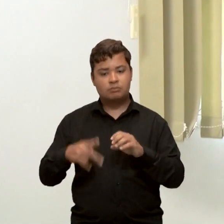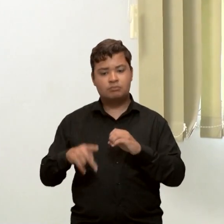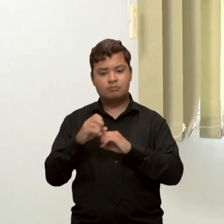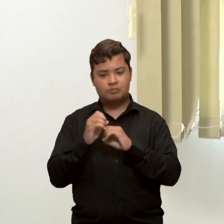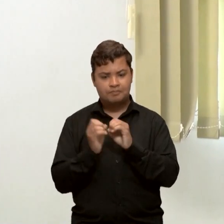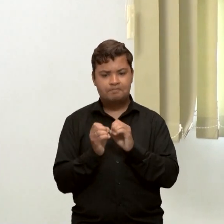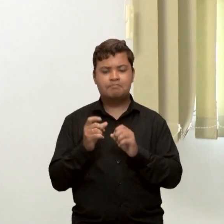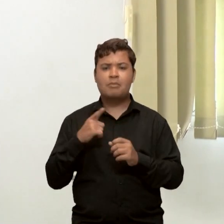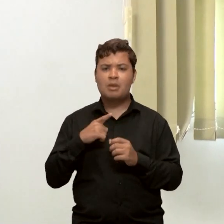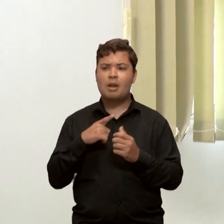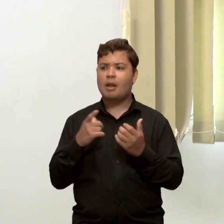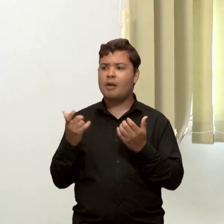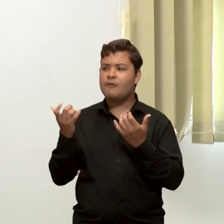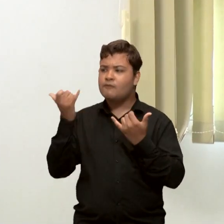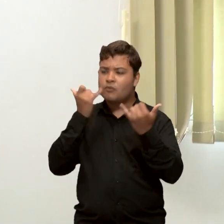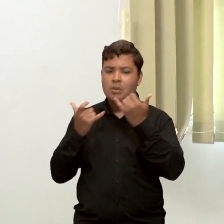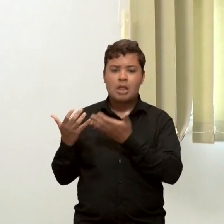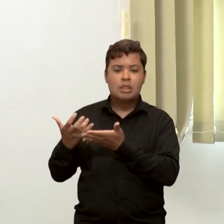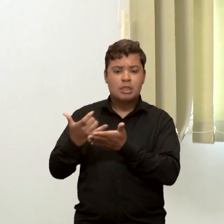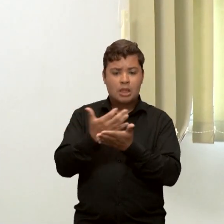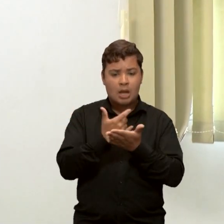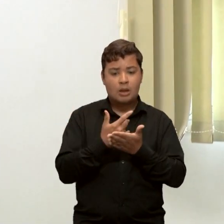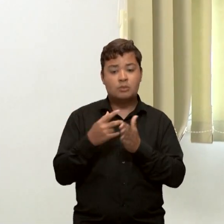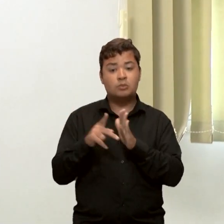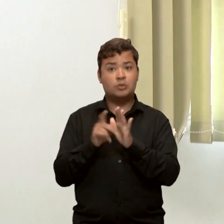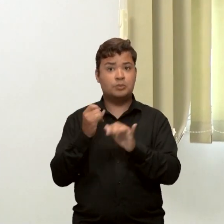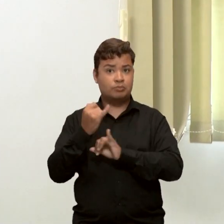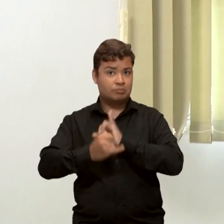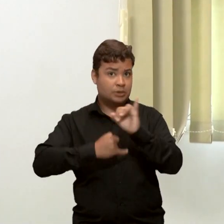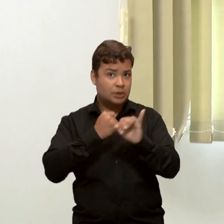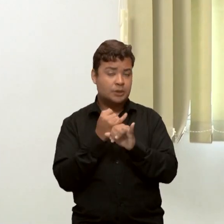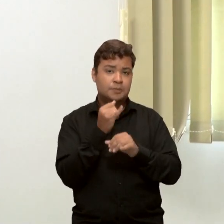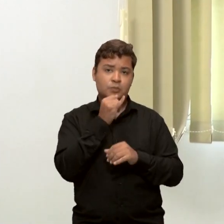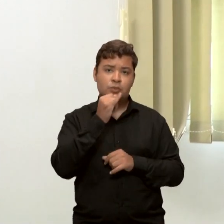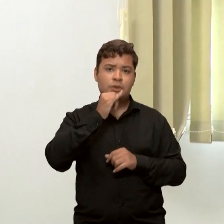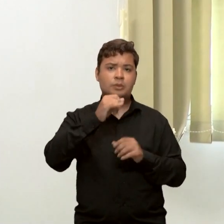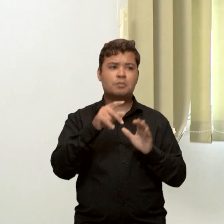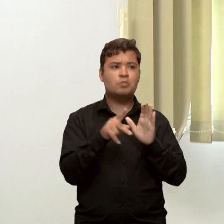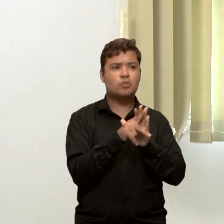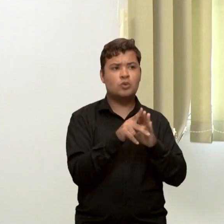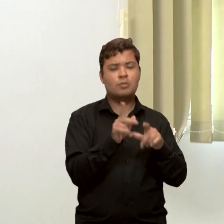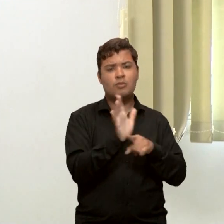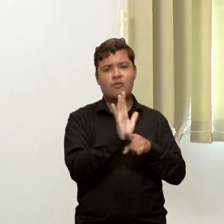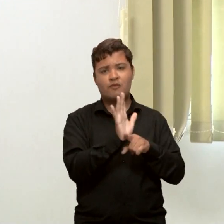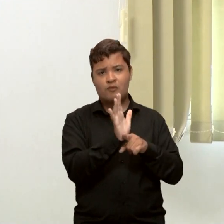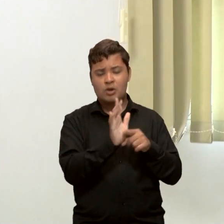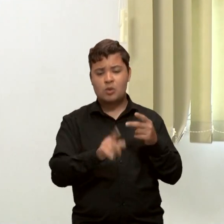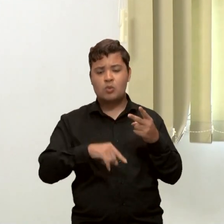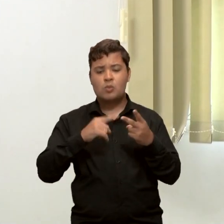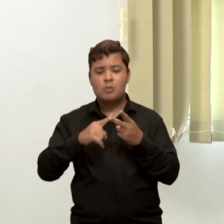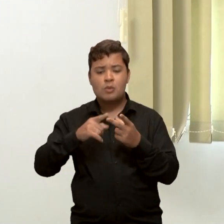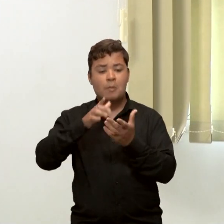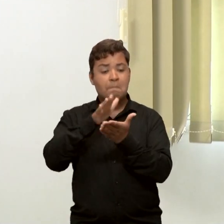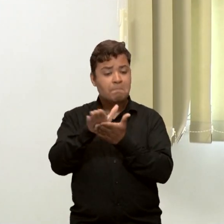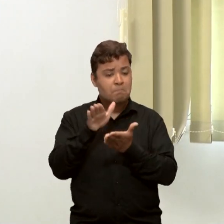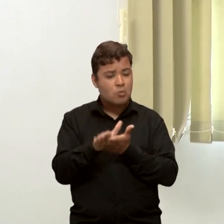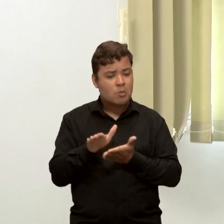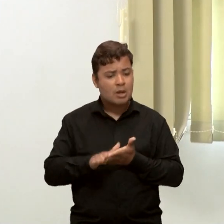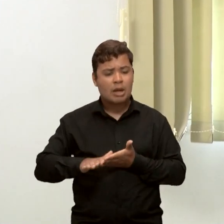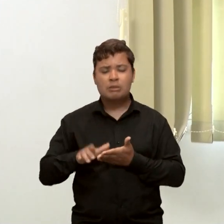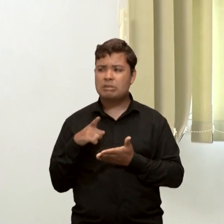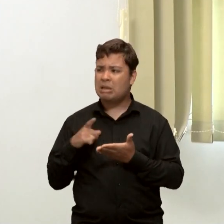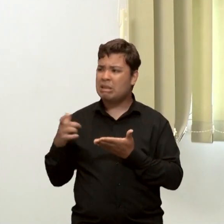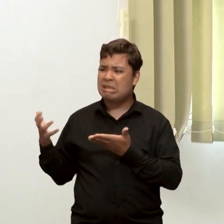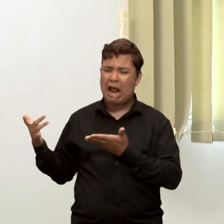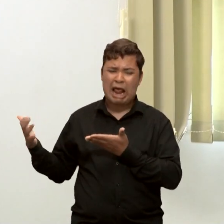dados públicos, né, disponibilizados na internet, por exemplo, dados sobre filmes, sobre publicações. Nós coletamos um bom volume desses dados e